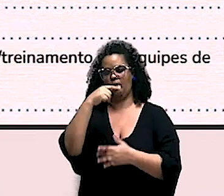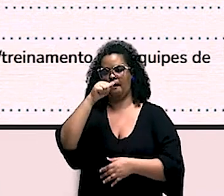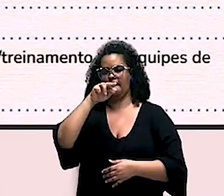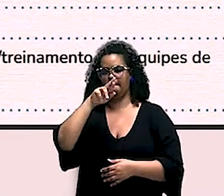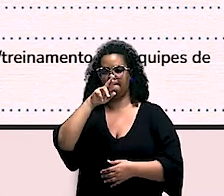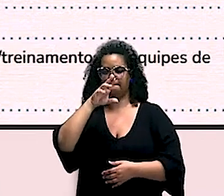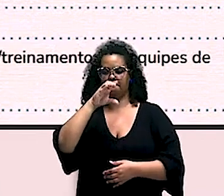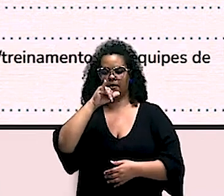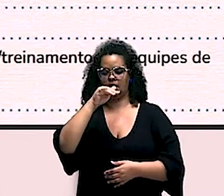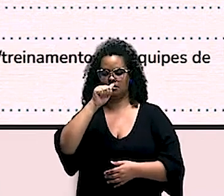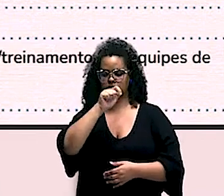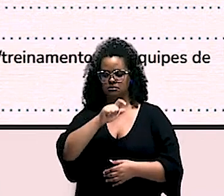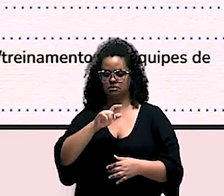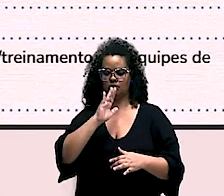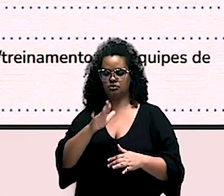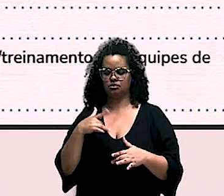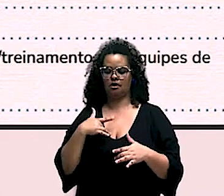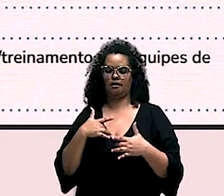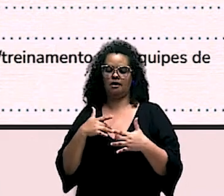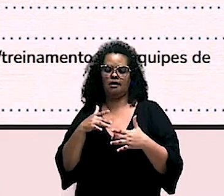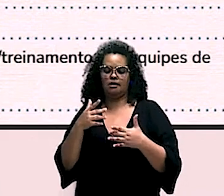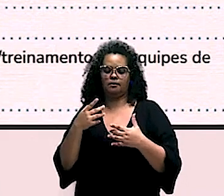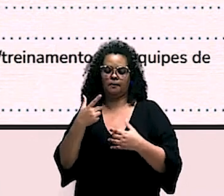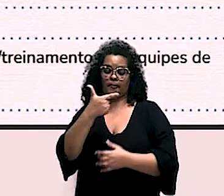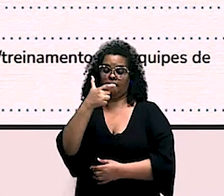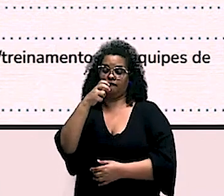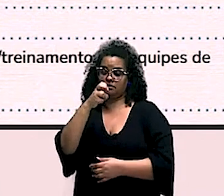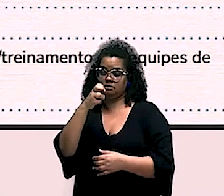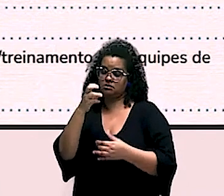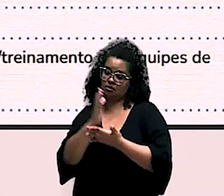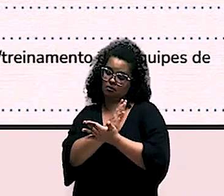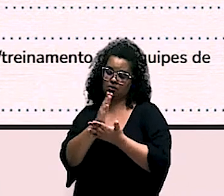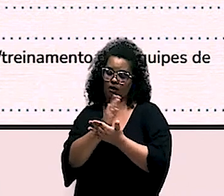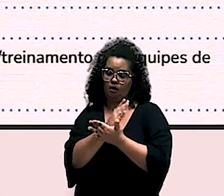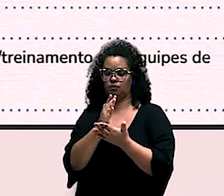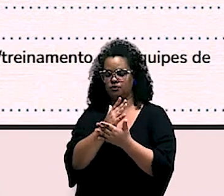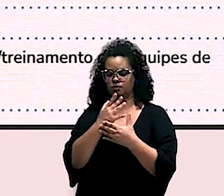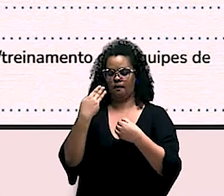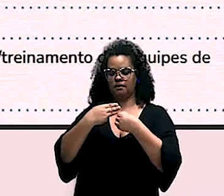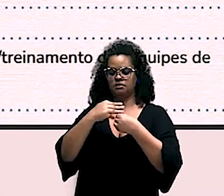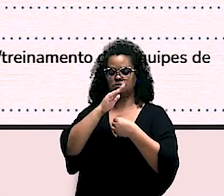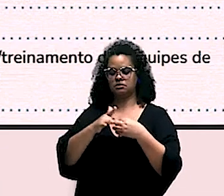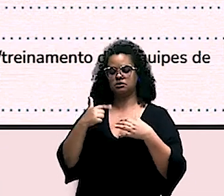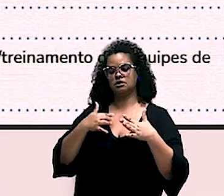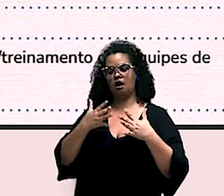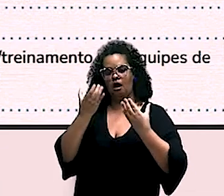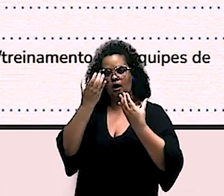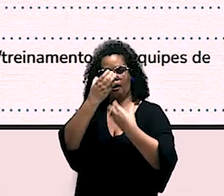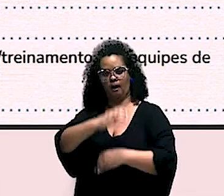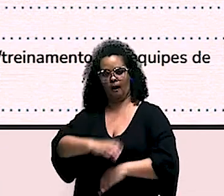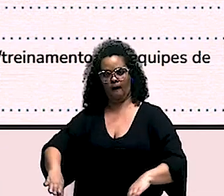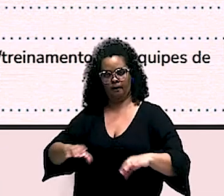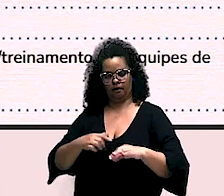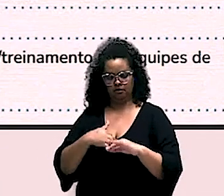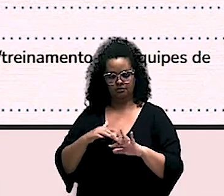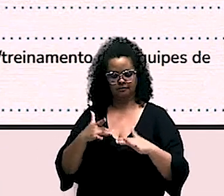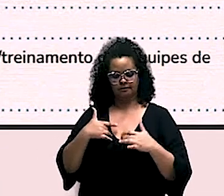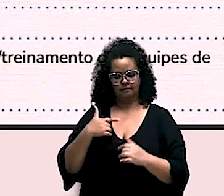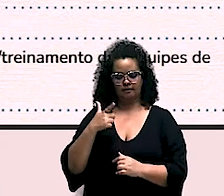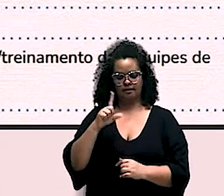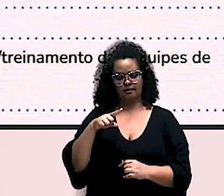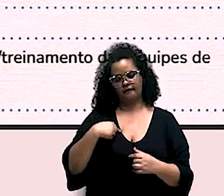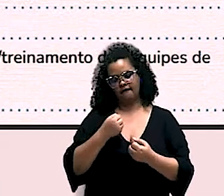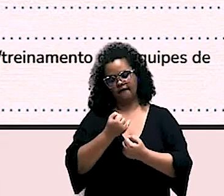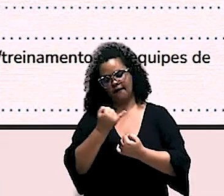que já terminamos a avaliação, tá? Em relação à governança municipal, como eu falei, são 64 itens de avaliação, eu não